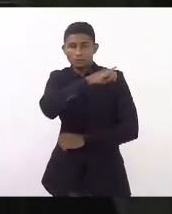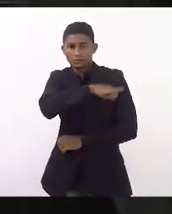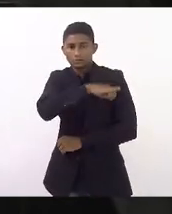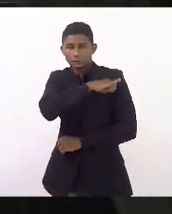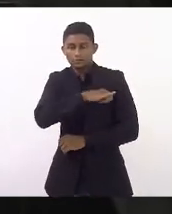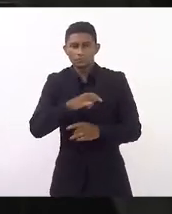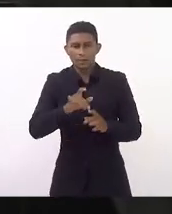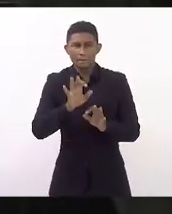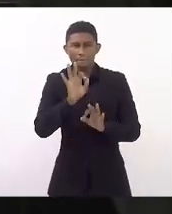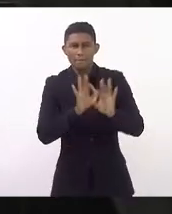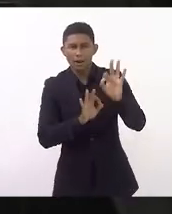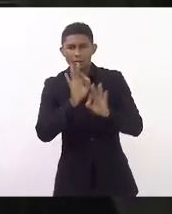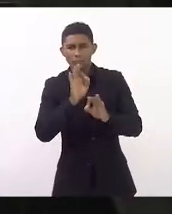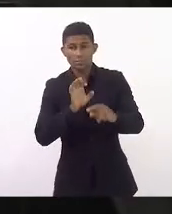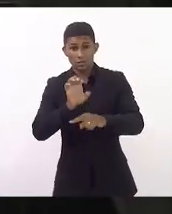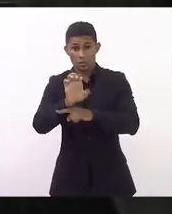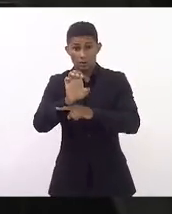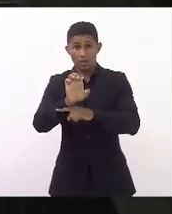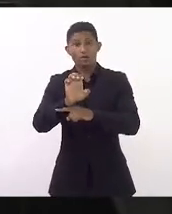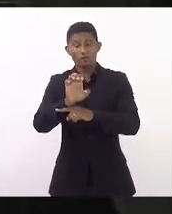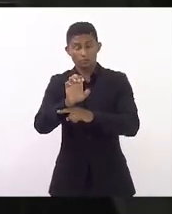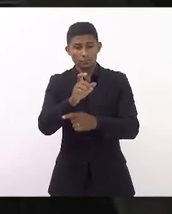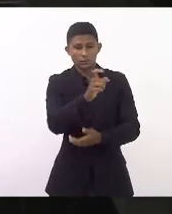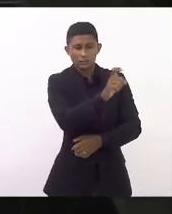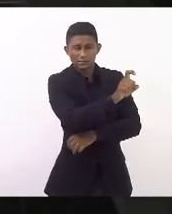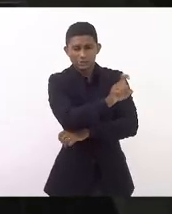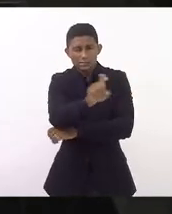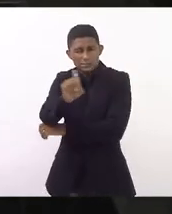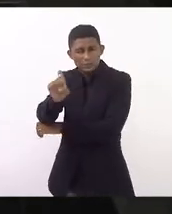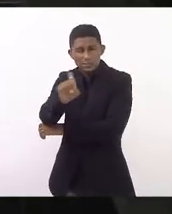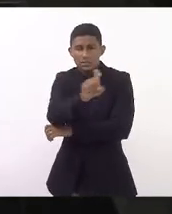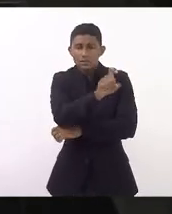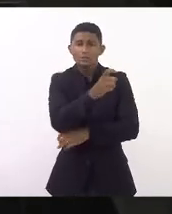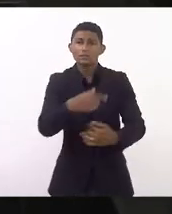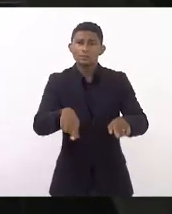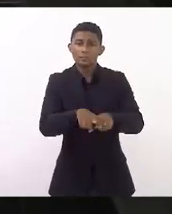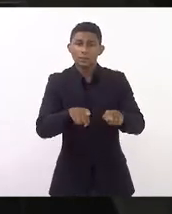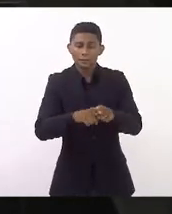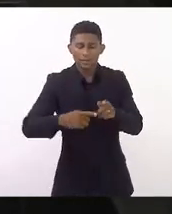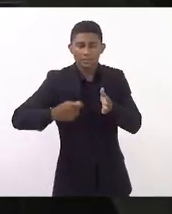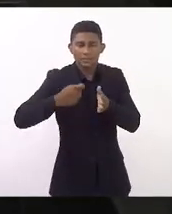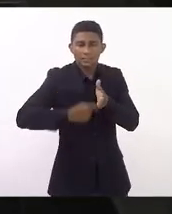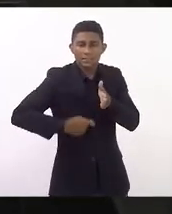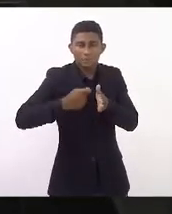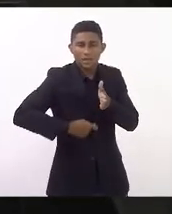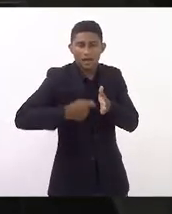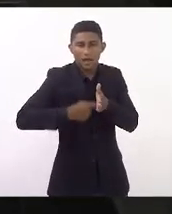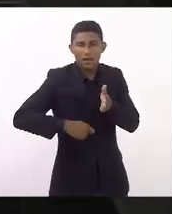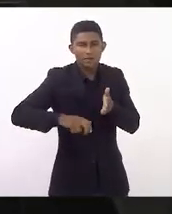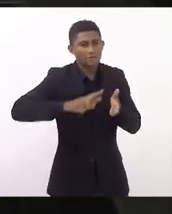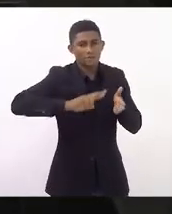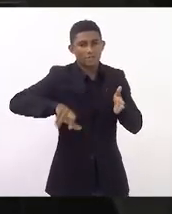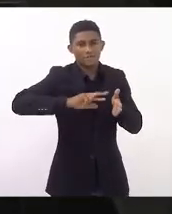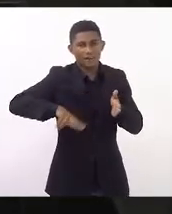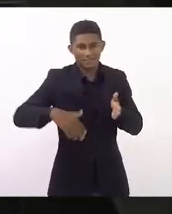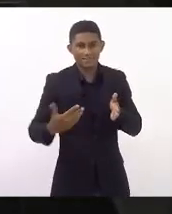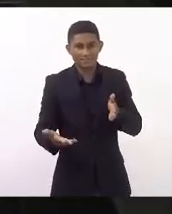Fertilizantes e, ao mesmo tempo, estabelecer um tratamento tributário diferenciado para a cadeia